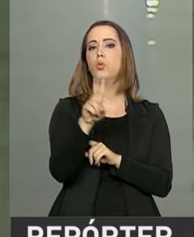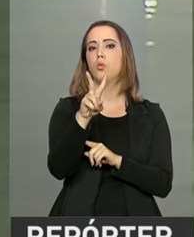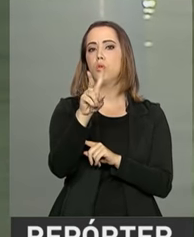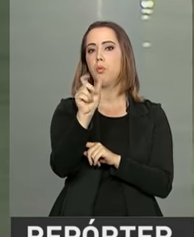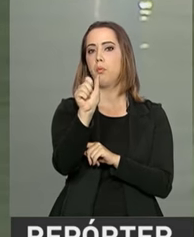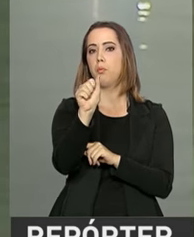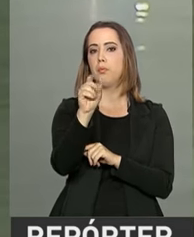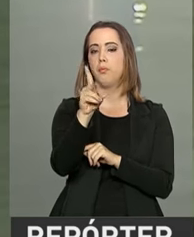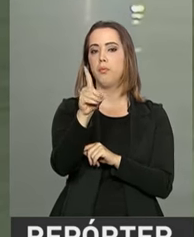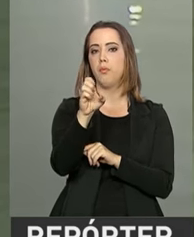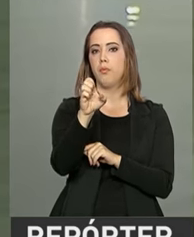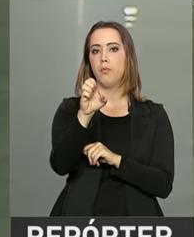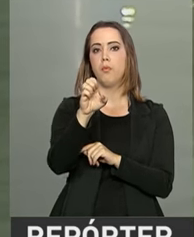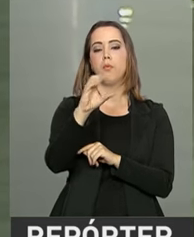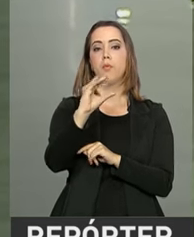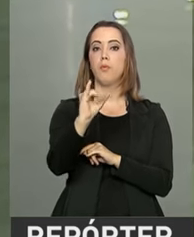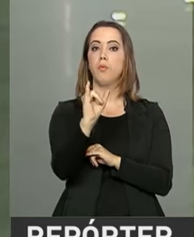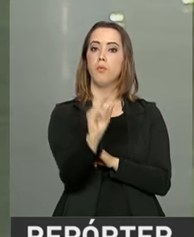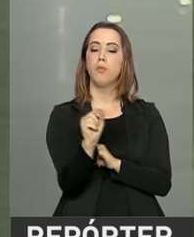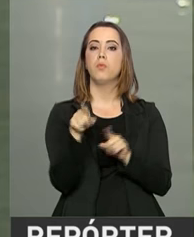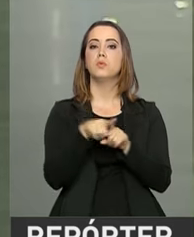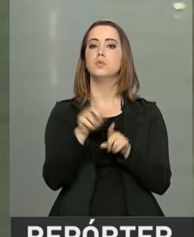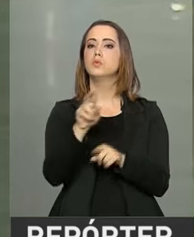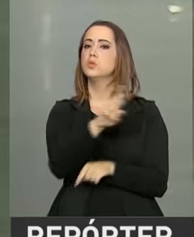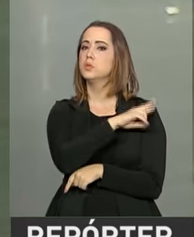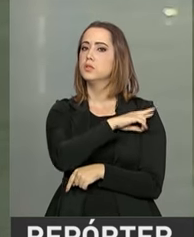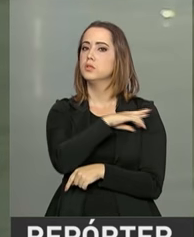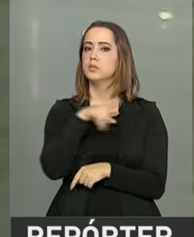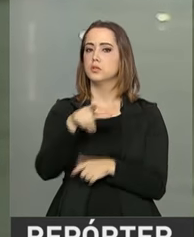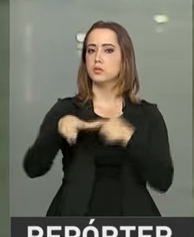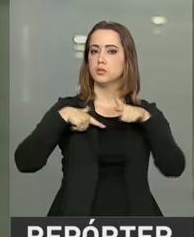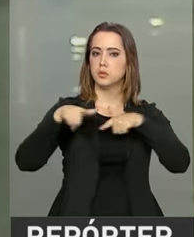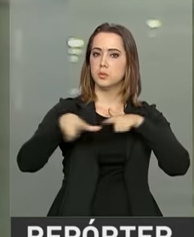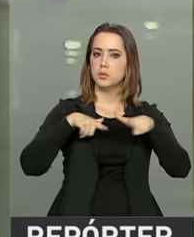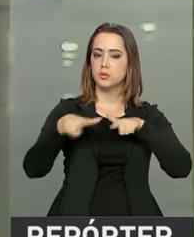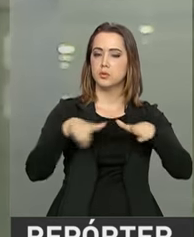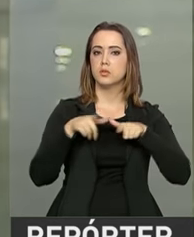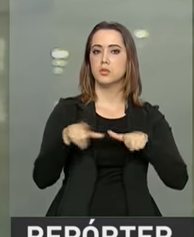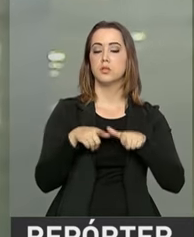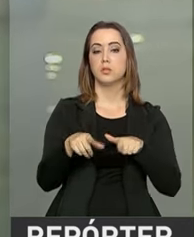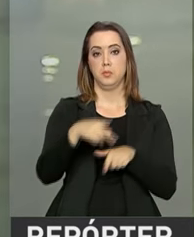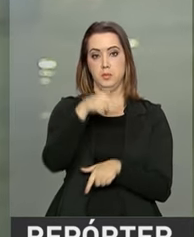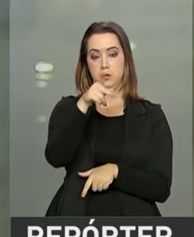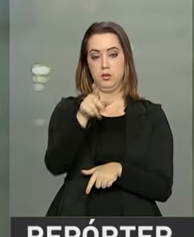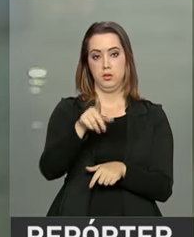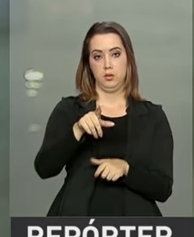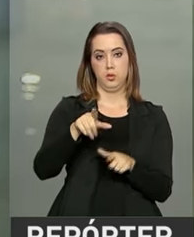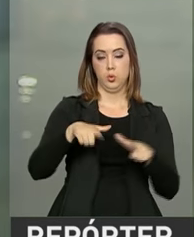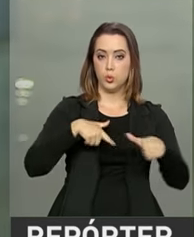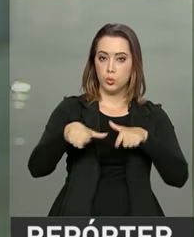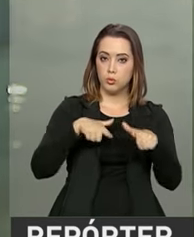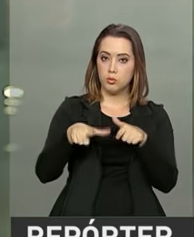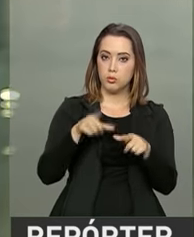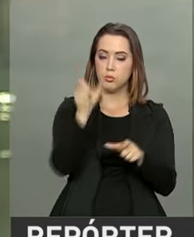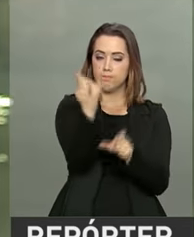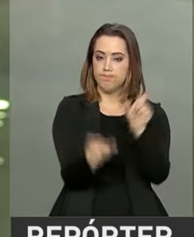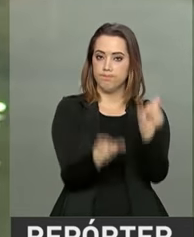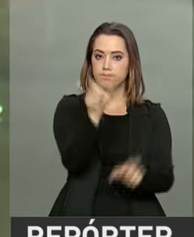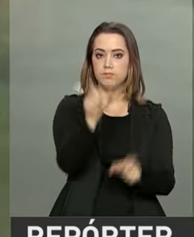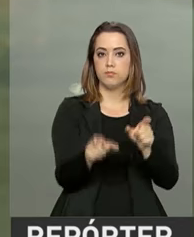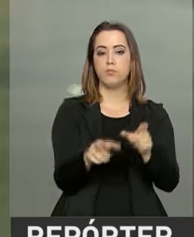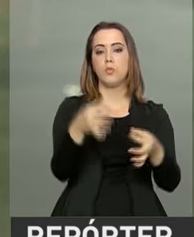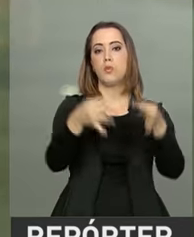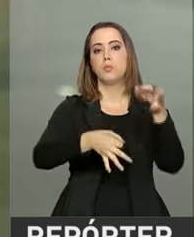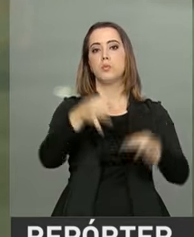que preside uma associação nacional que representa trabalhadores dos tribunais, lembrou o papel desses órgãos no